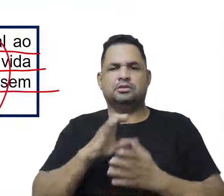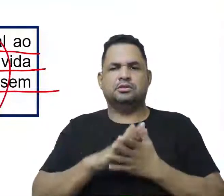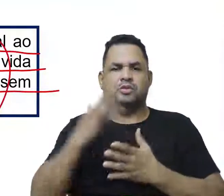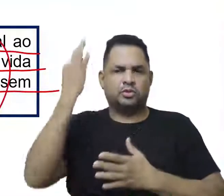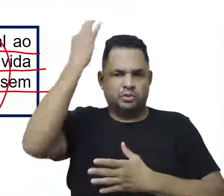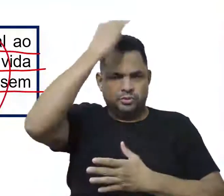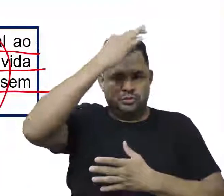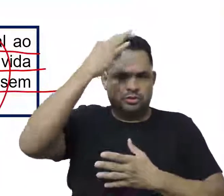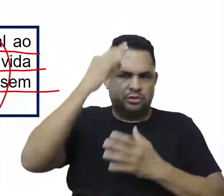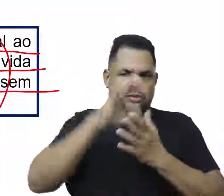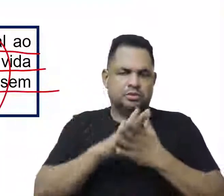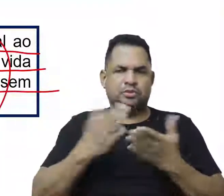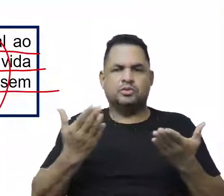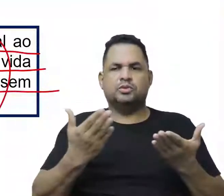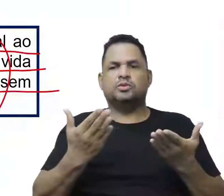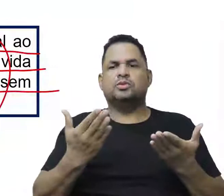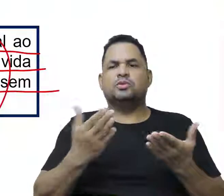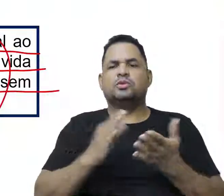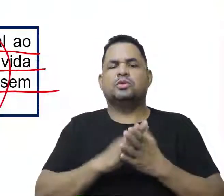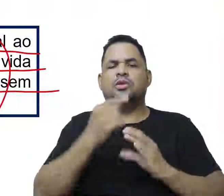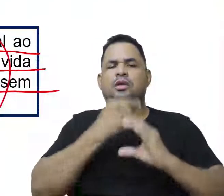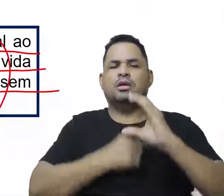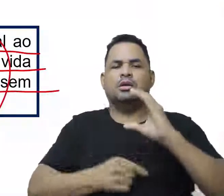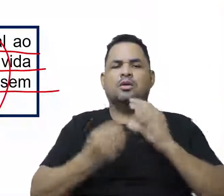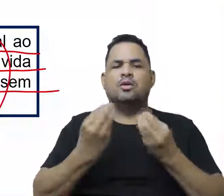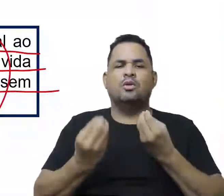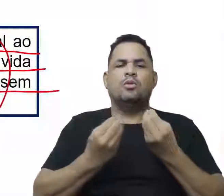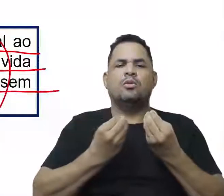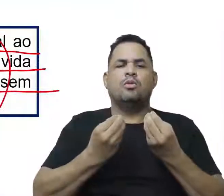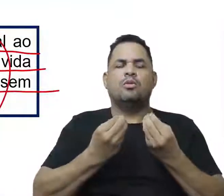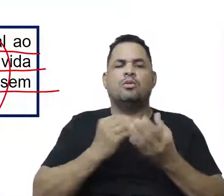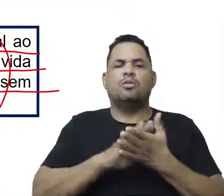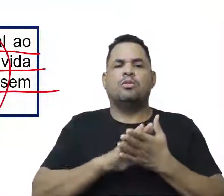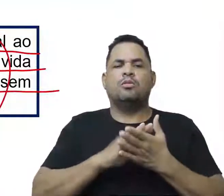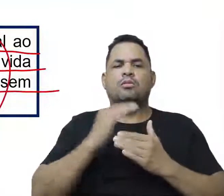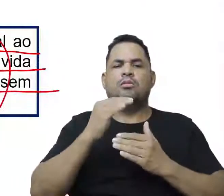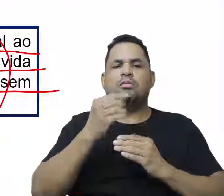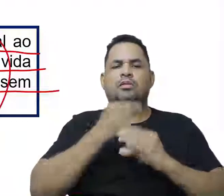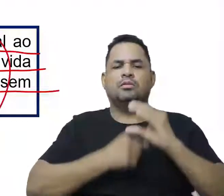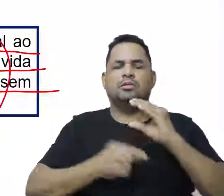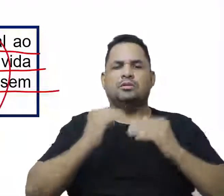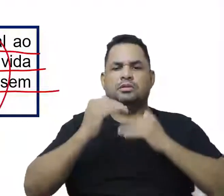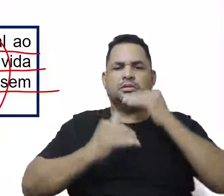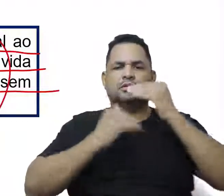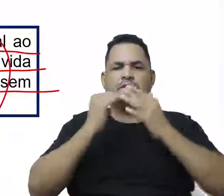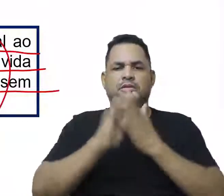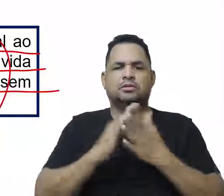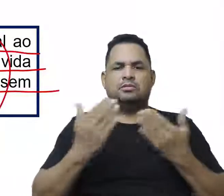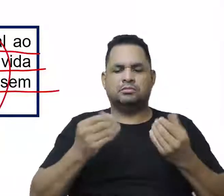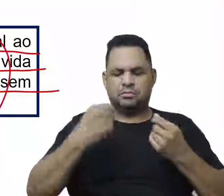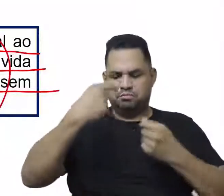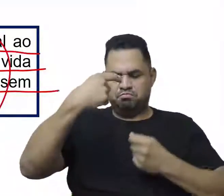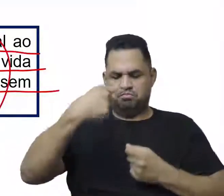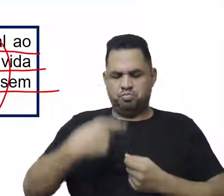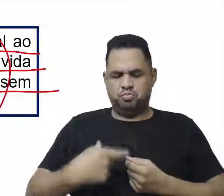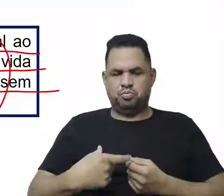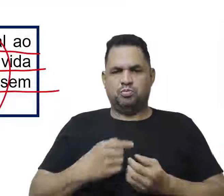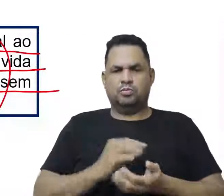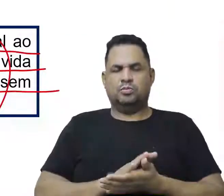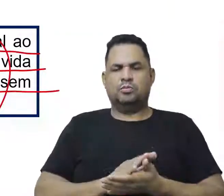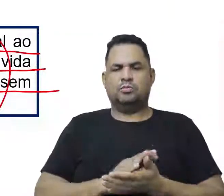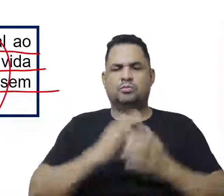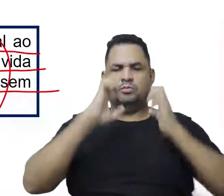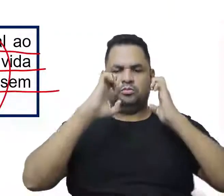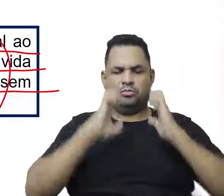onde ele explica como que o capitalismo se desenvolveu e ele diz olha só a postura de uma Ética Protestante